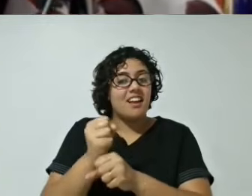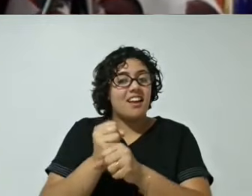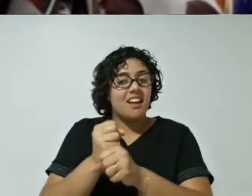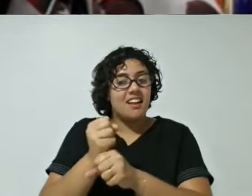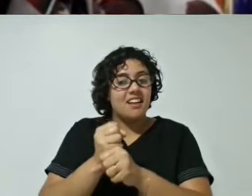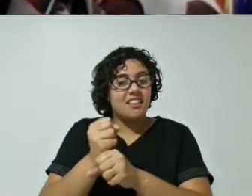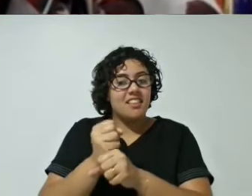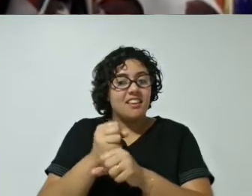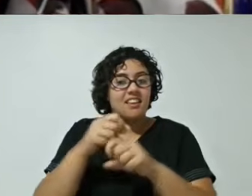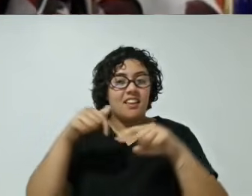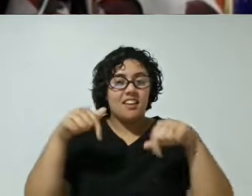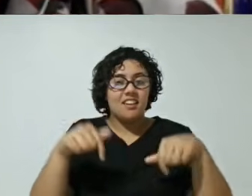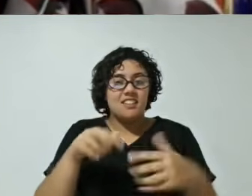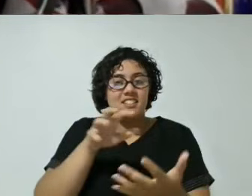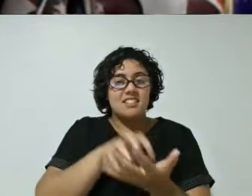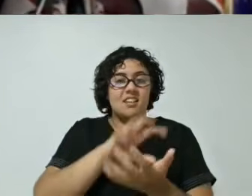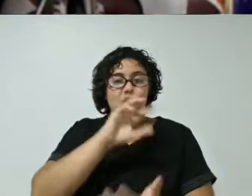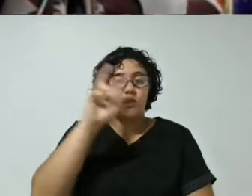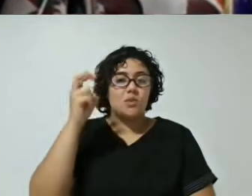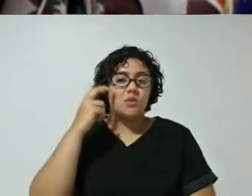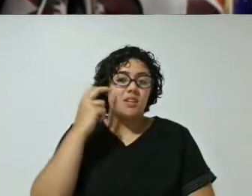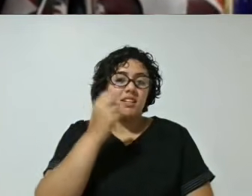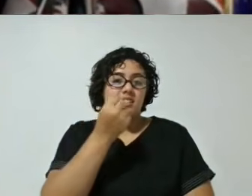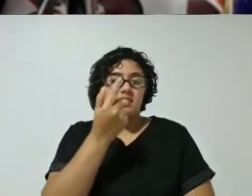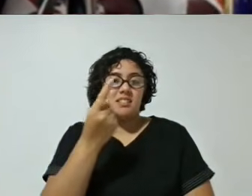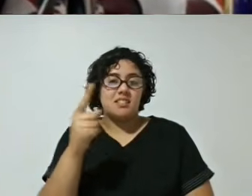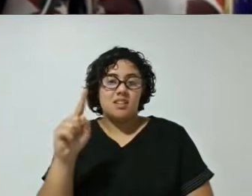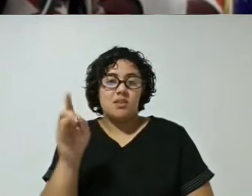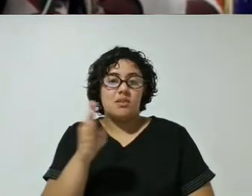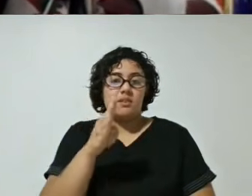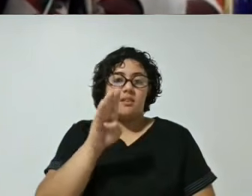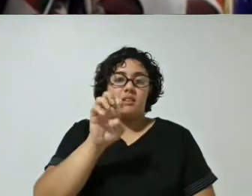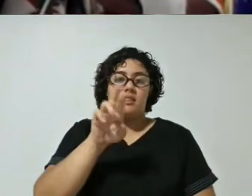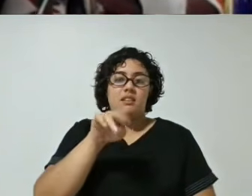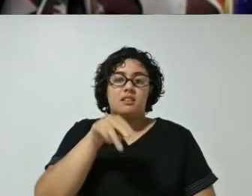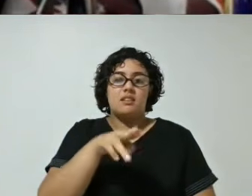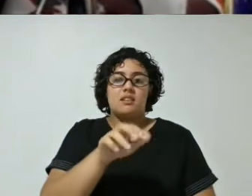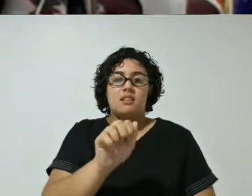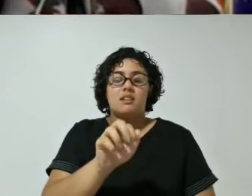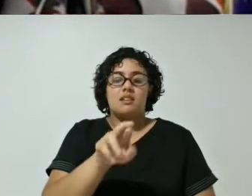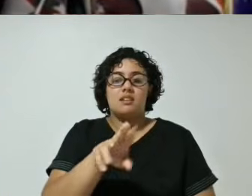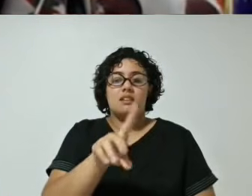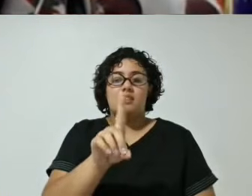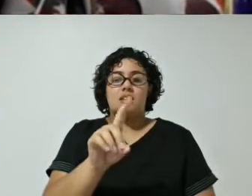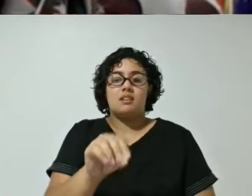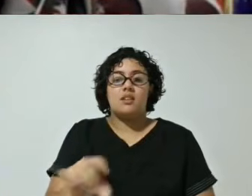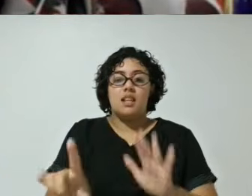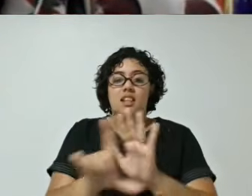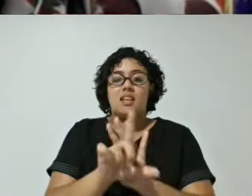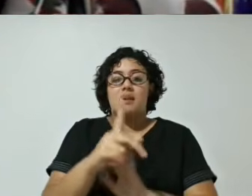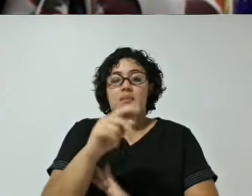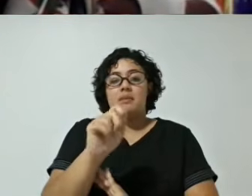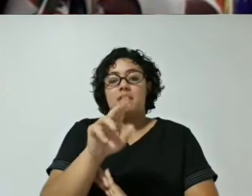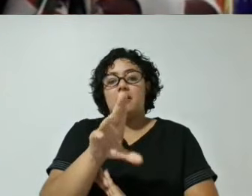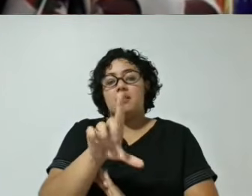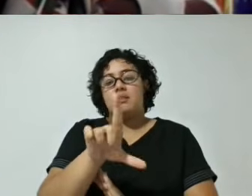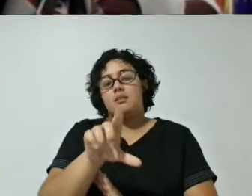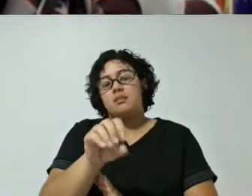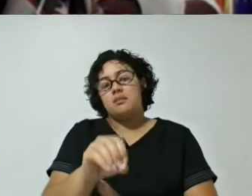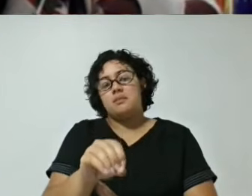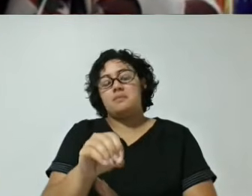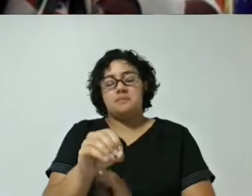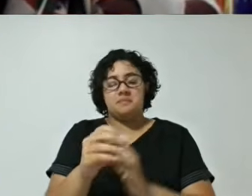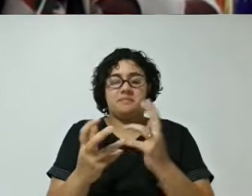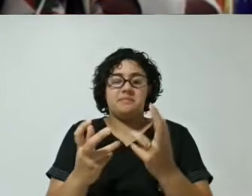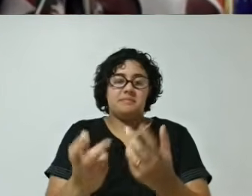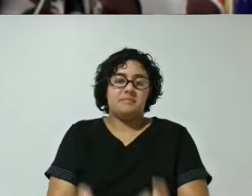Paulo Gustavo, Secretaria de Cultura e de Estado e Turismo. Nós temos a alegria de recebê-lo aqui